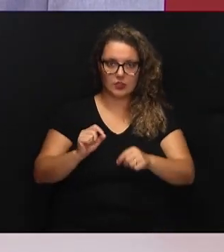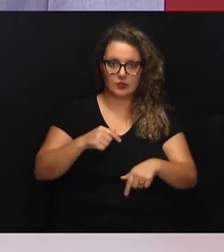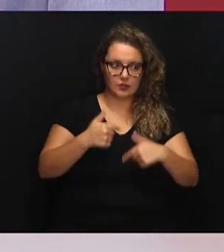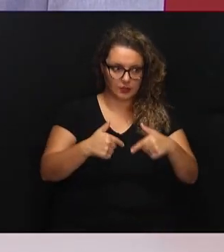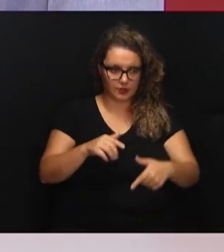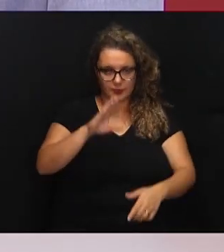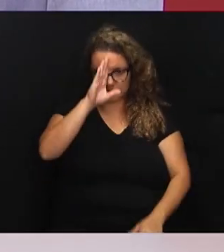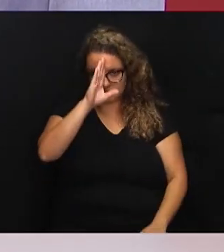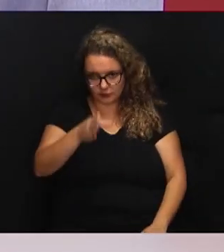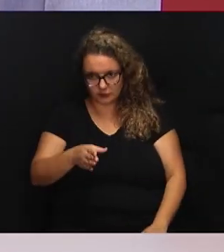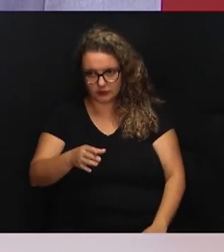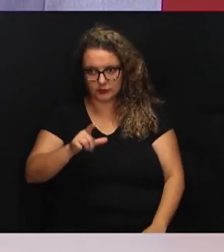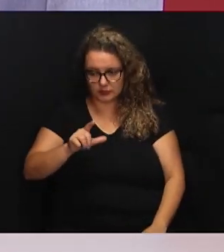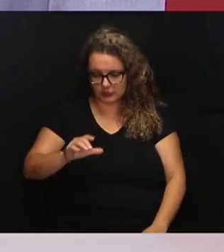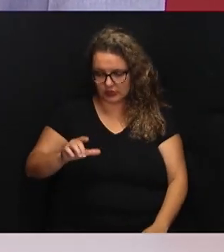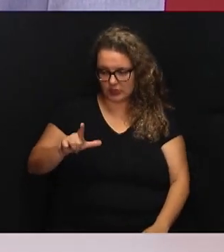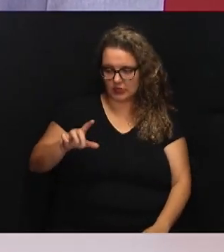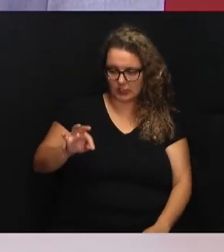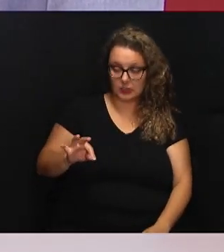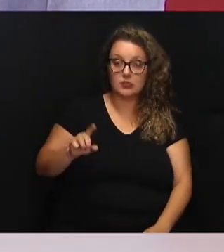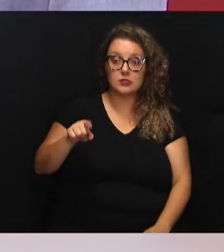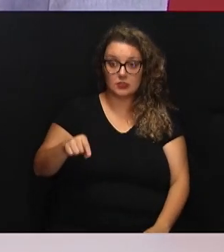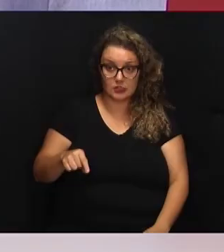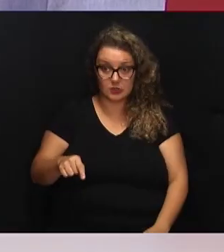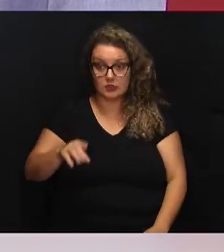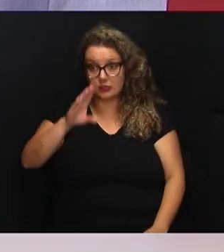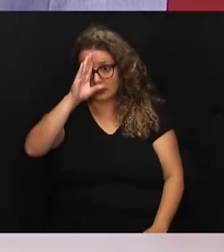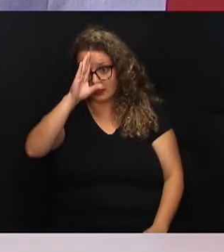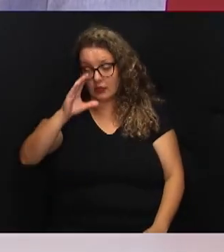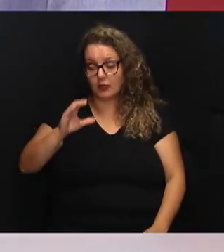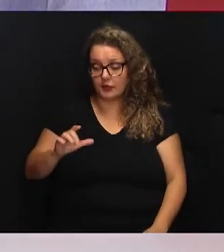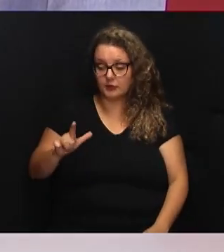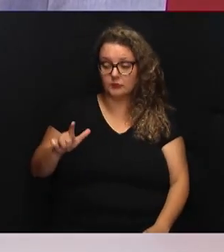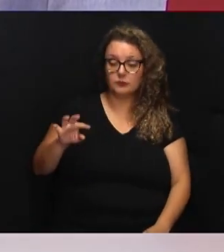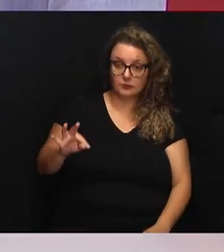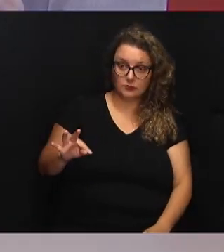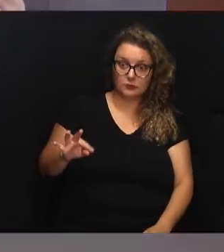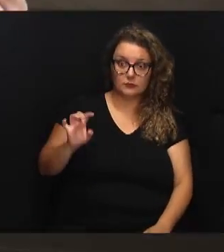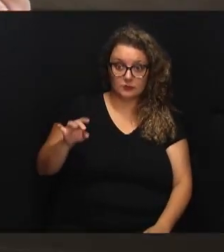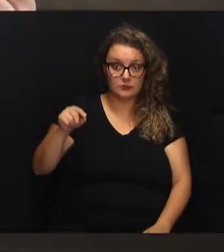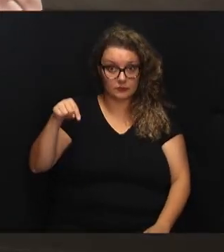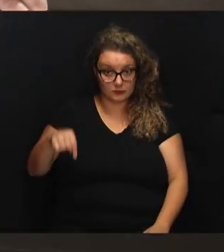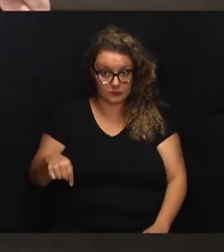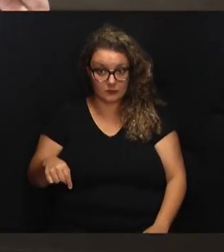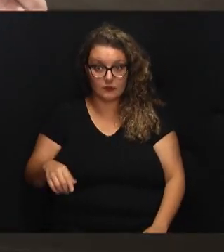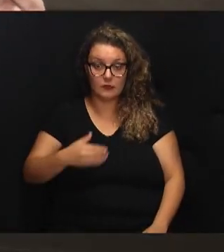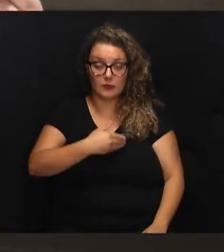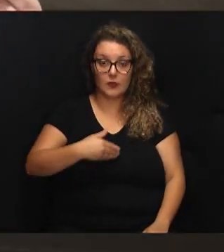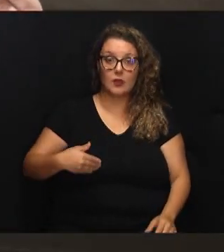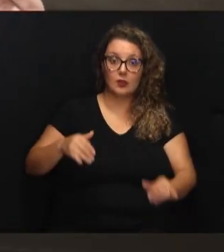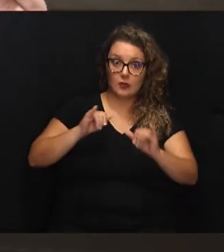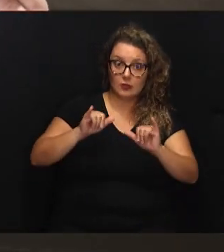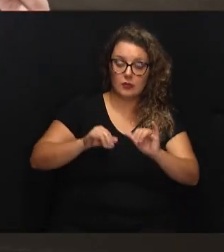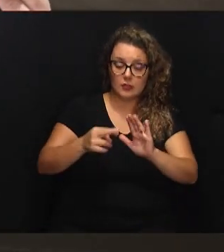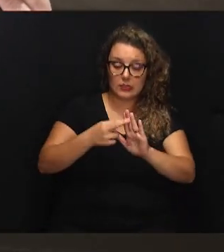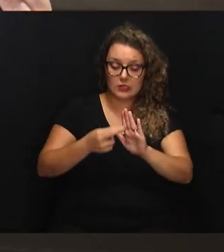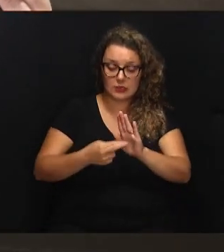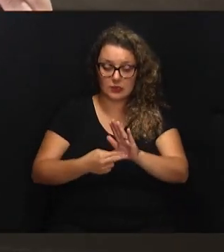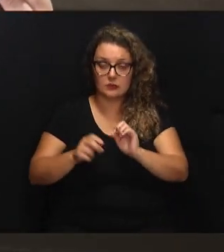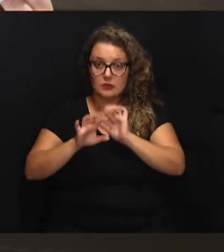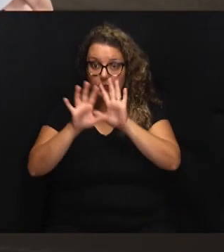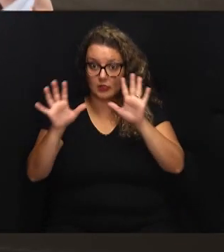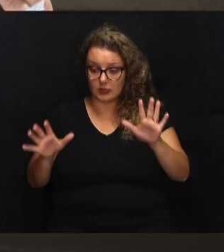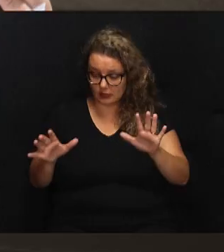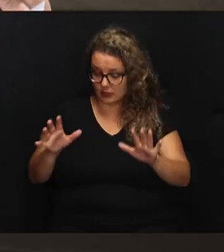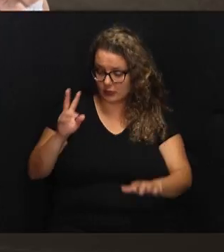ativamente sob o regime CLT? Fundamentalmente é para quem está no regime CLT. Tá? Na verdade, o governo vem anunciando, ainda as regras estão exatamente claras quando você